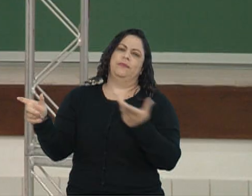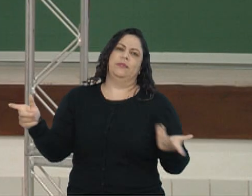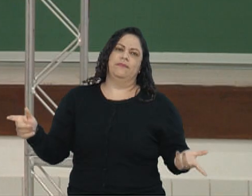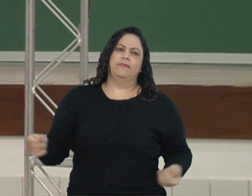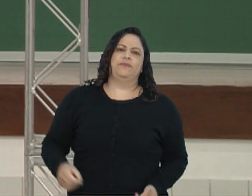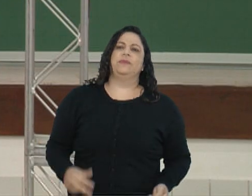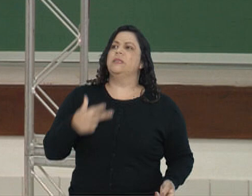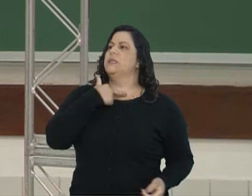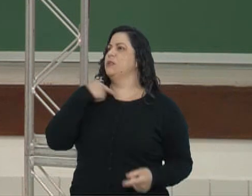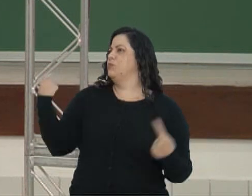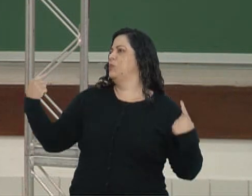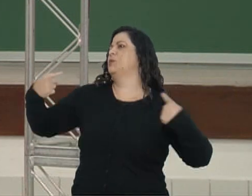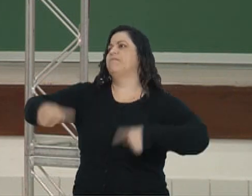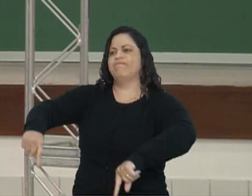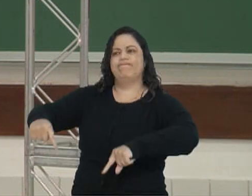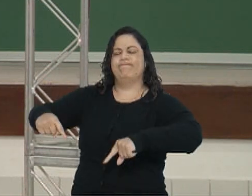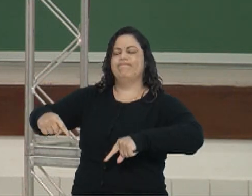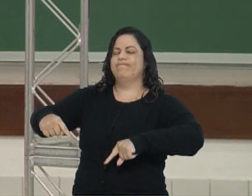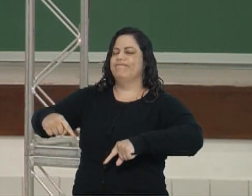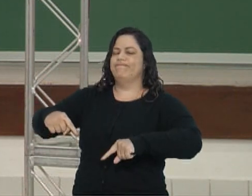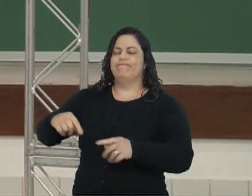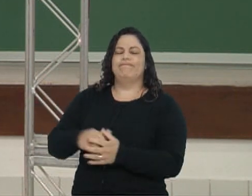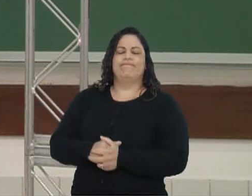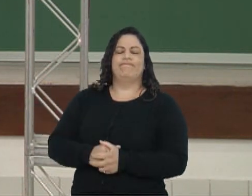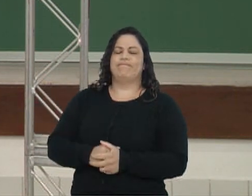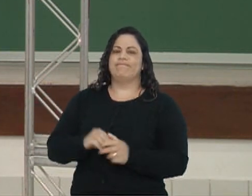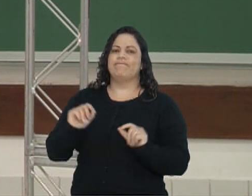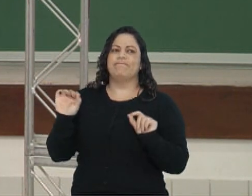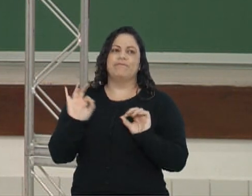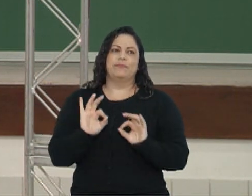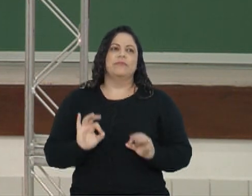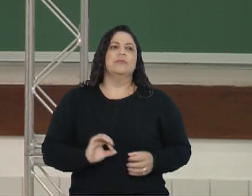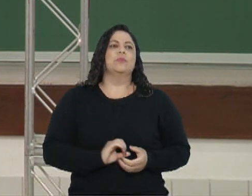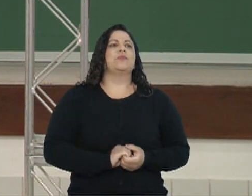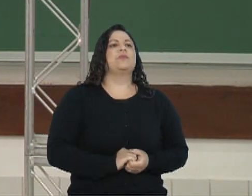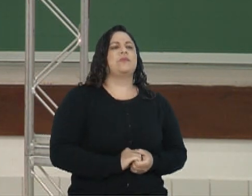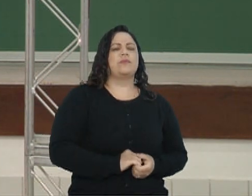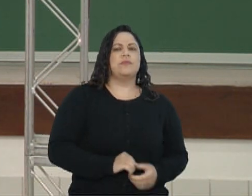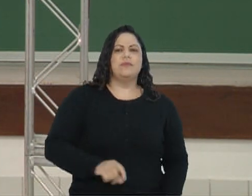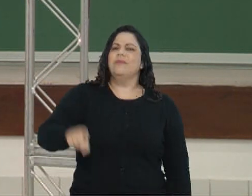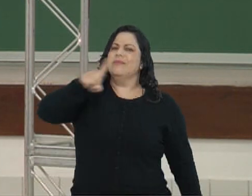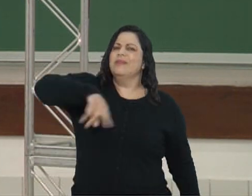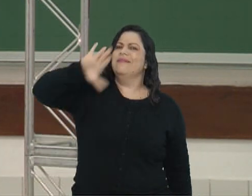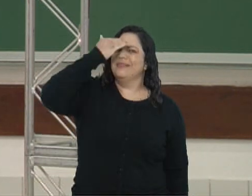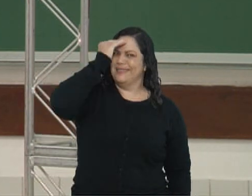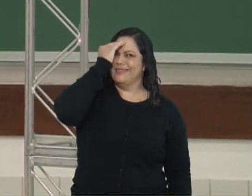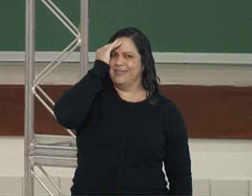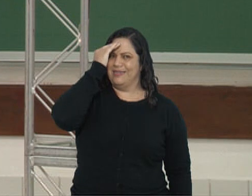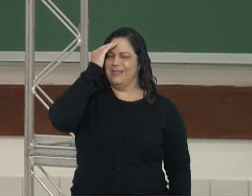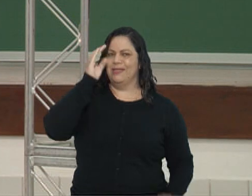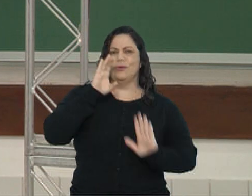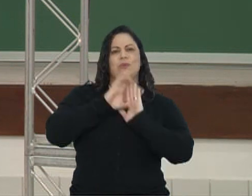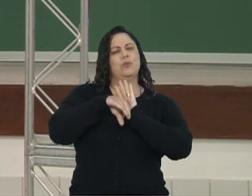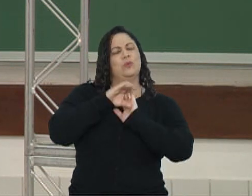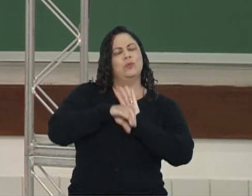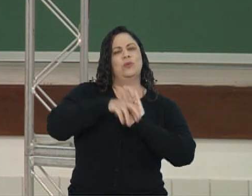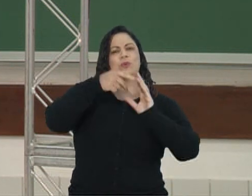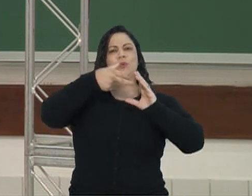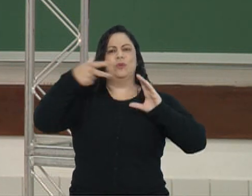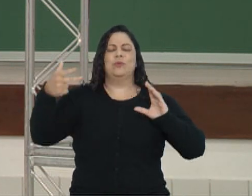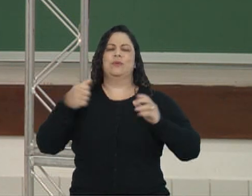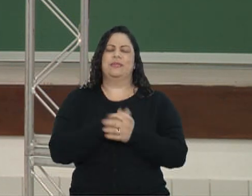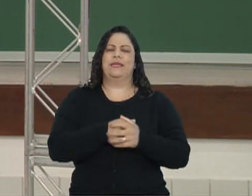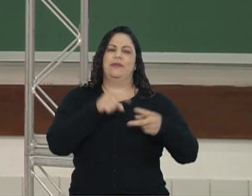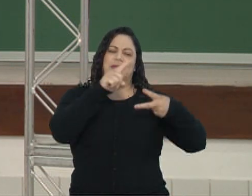havia oposição, né, então eles eram bastante violentos nesse sentido. Entenderam, então, os conceitos de autoritarismo e totalitarismo?